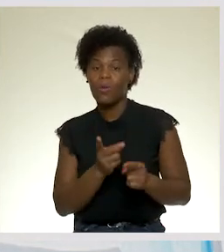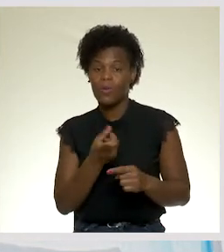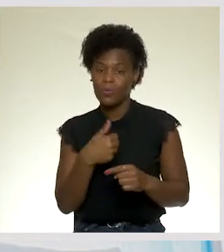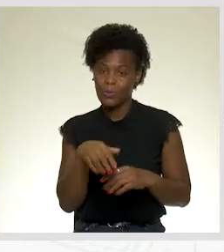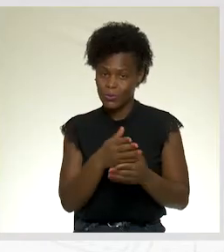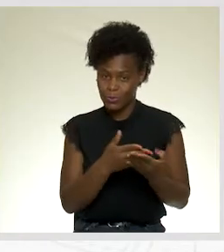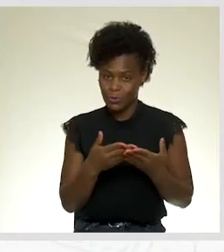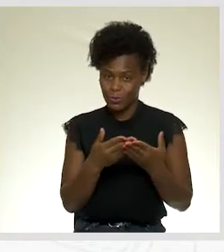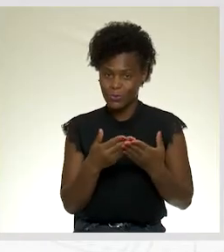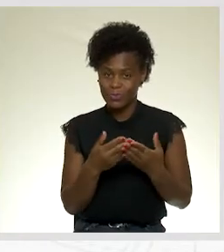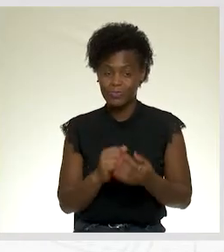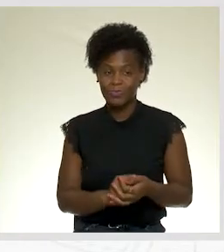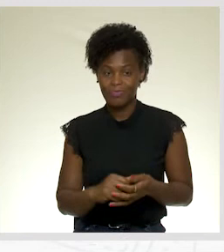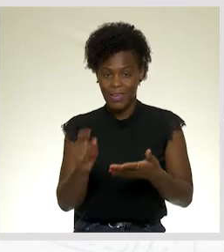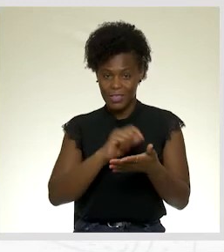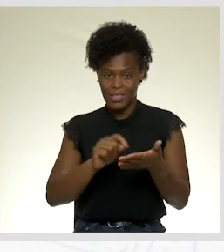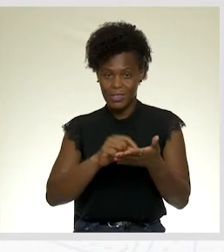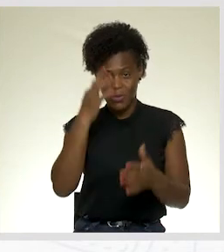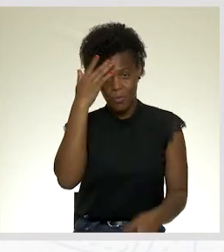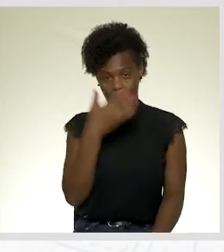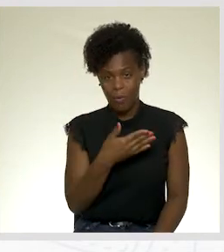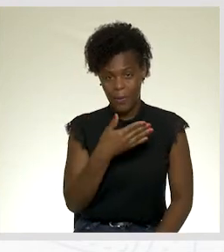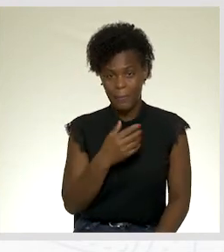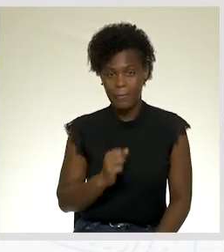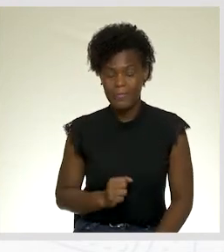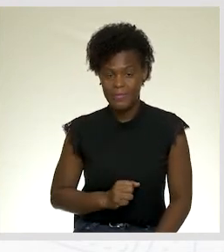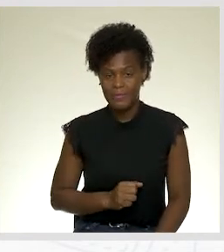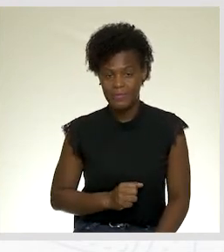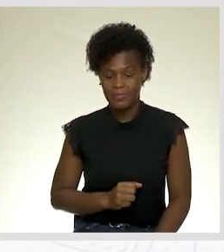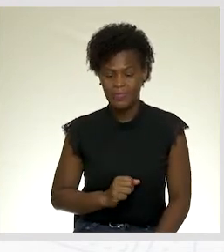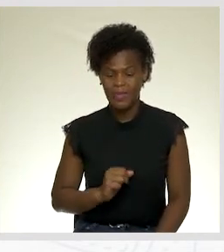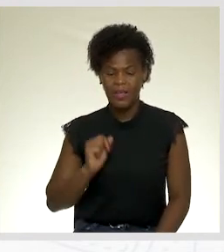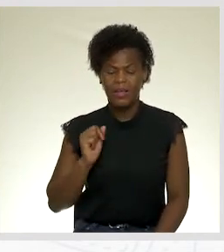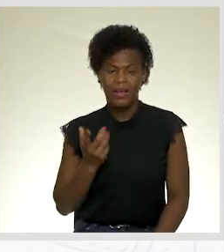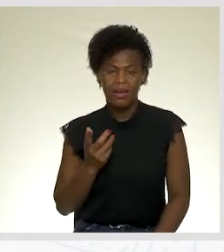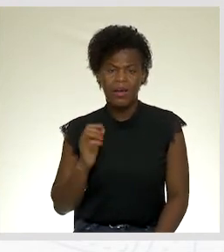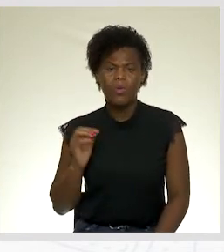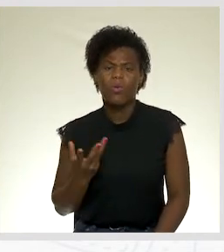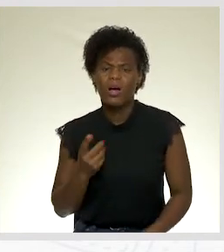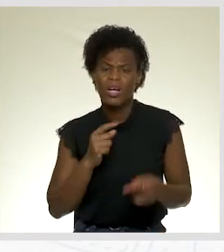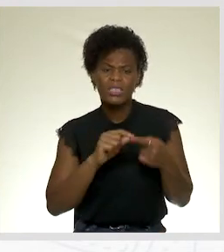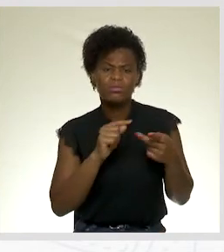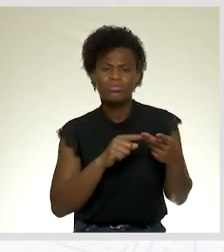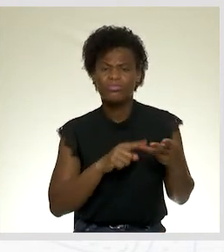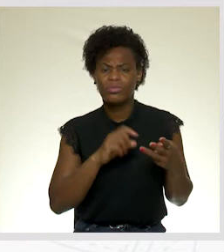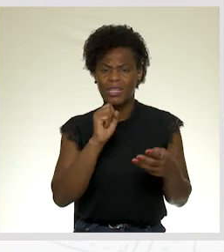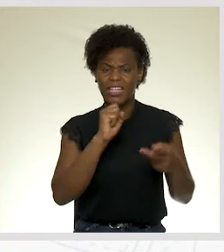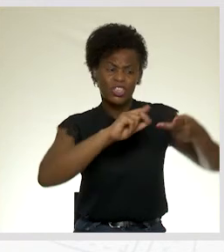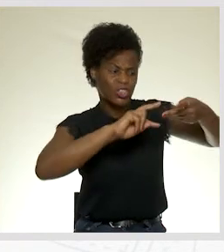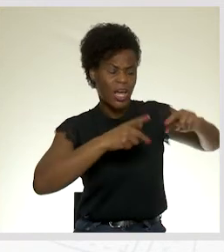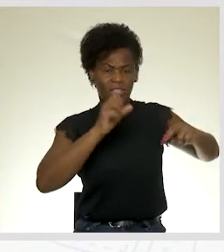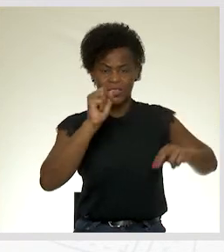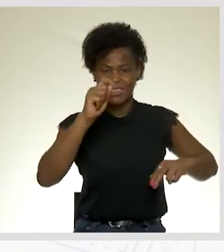hoje. Exercício número 1. Quais são os tipos de genes que